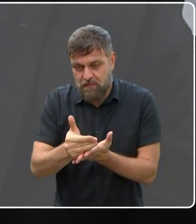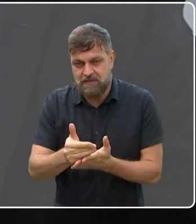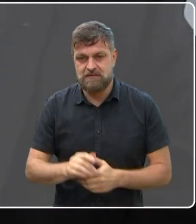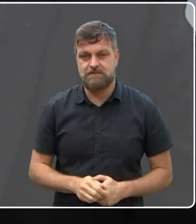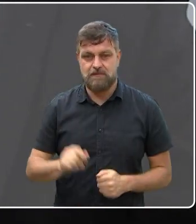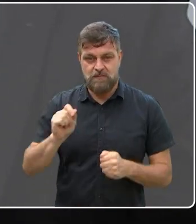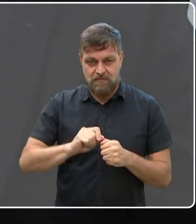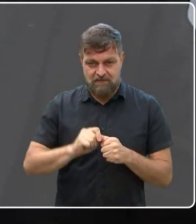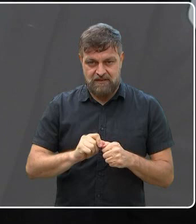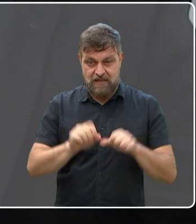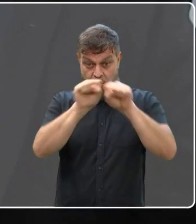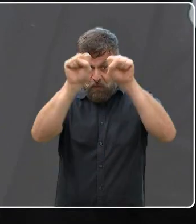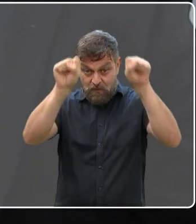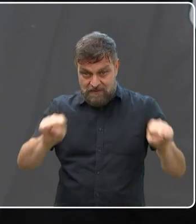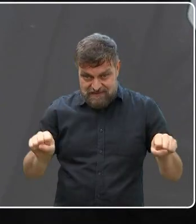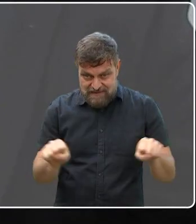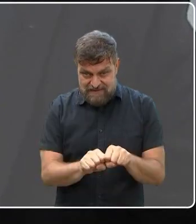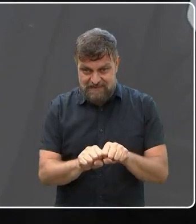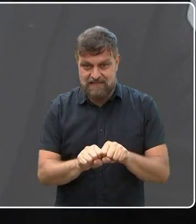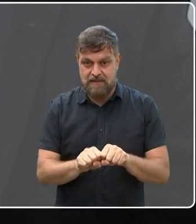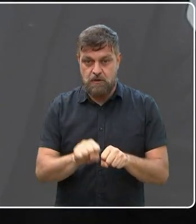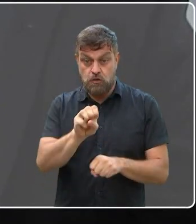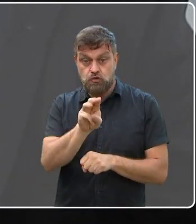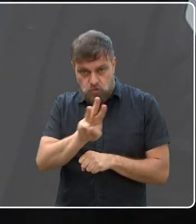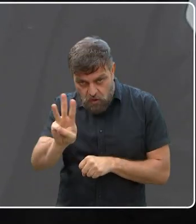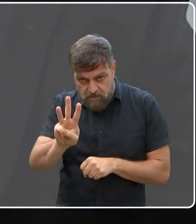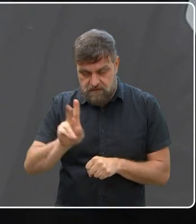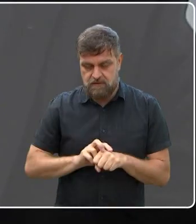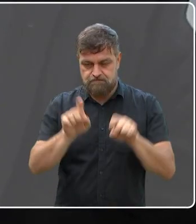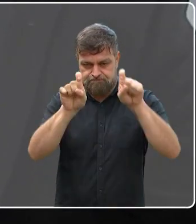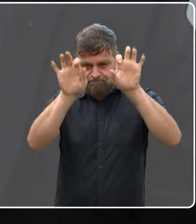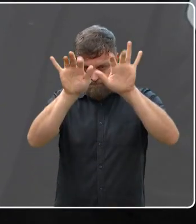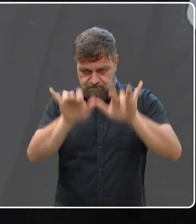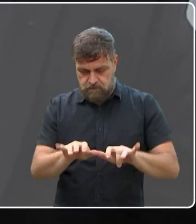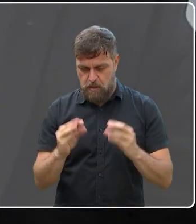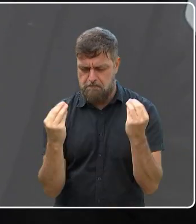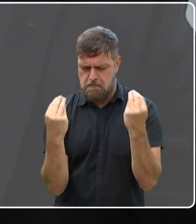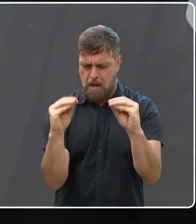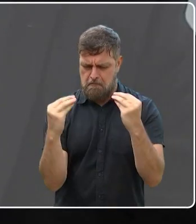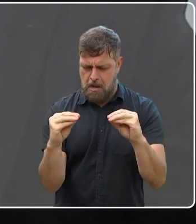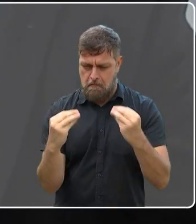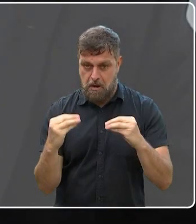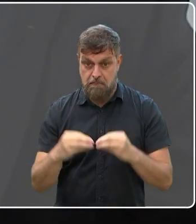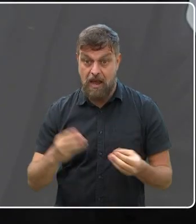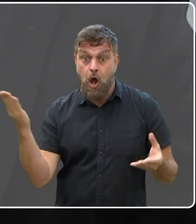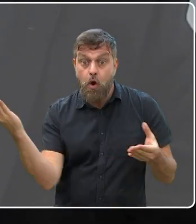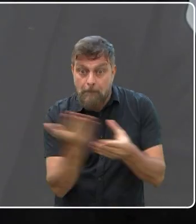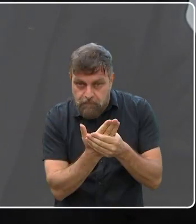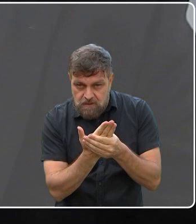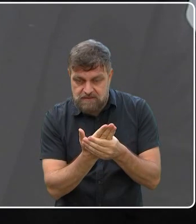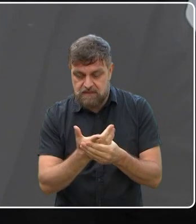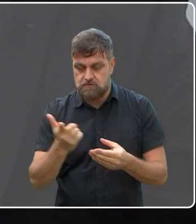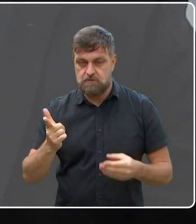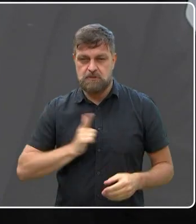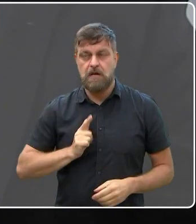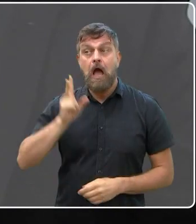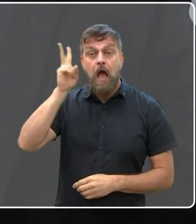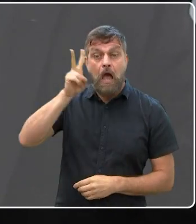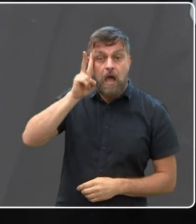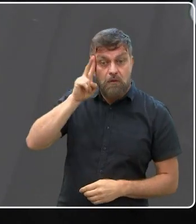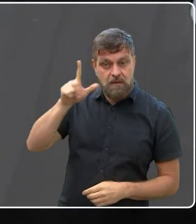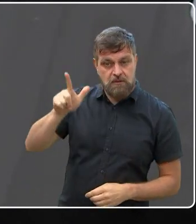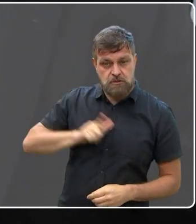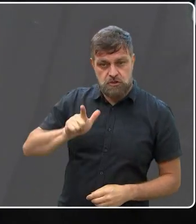era atualizar um sistema, né, um software que nós tínhamos na época, com as informações dos processos, né? E eu me lembro